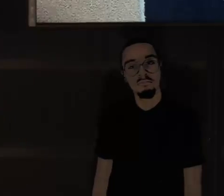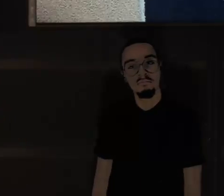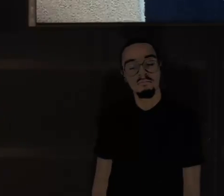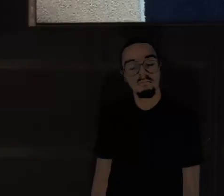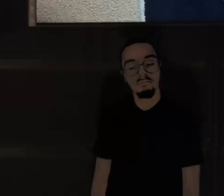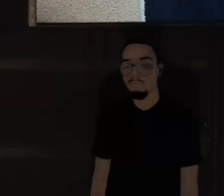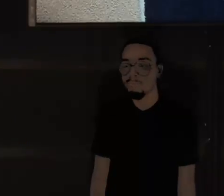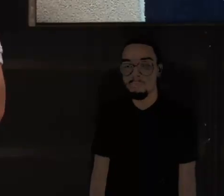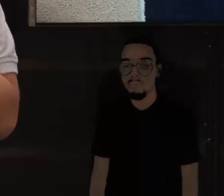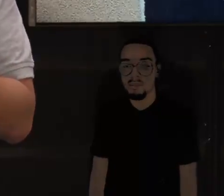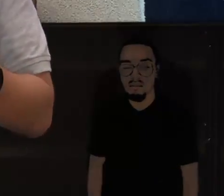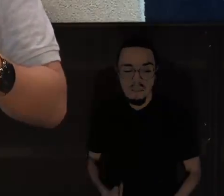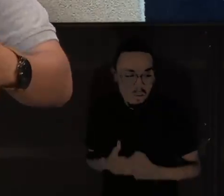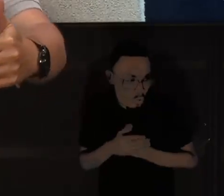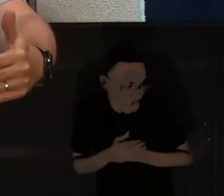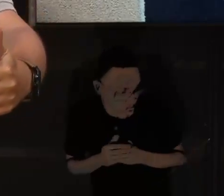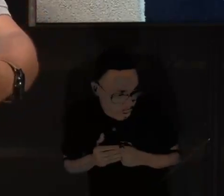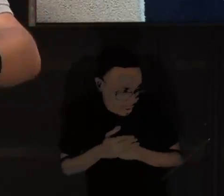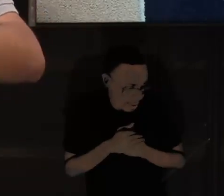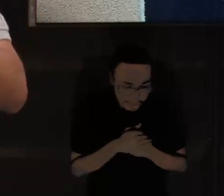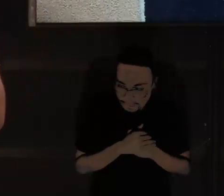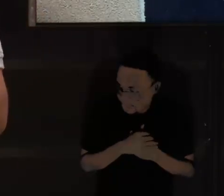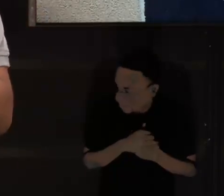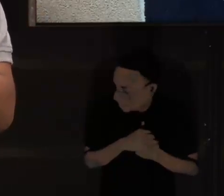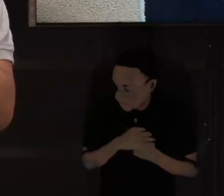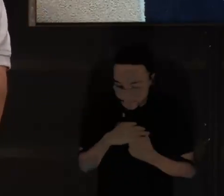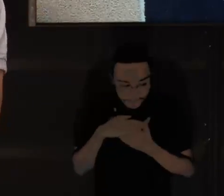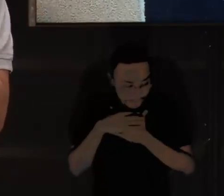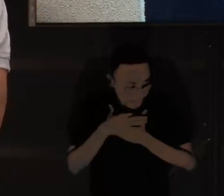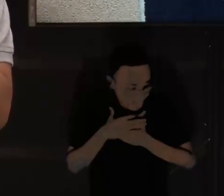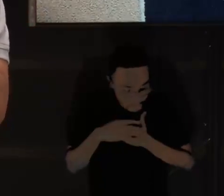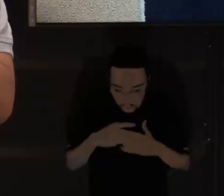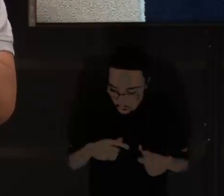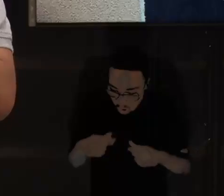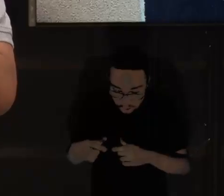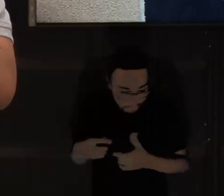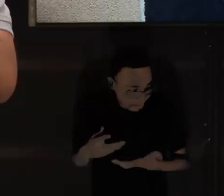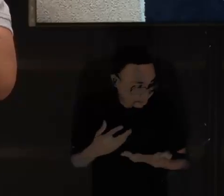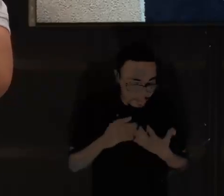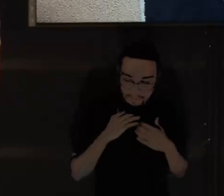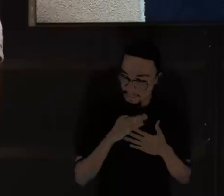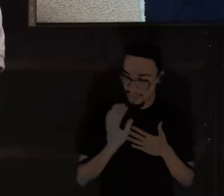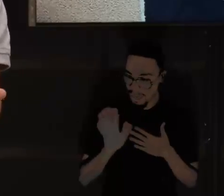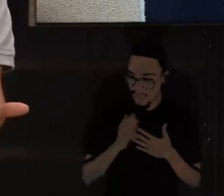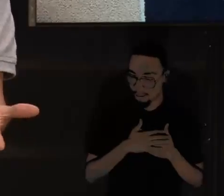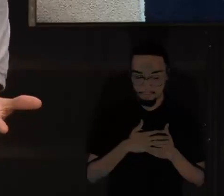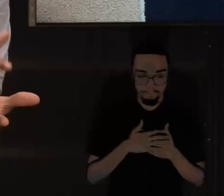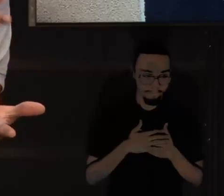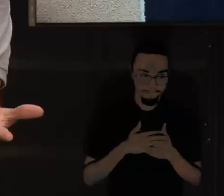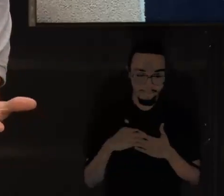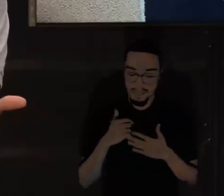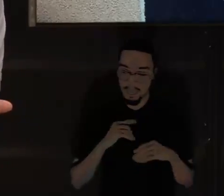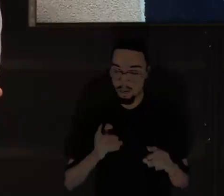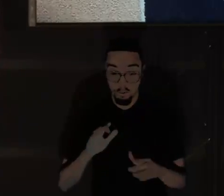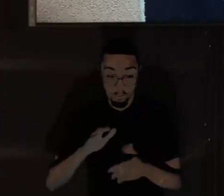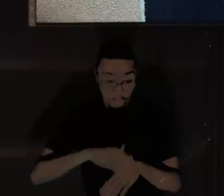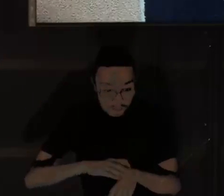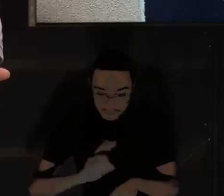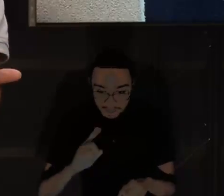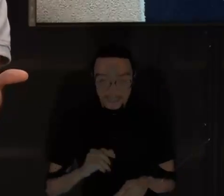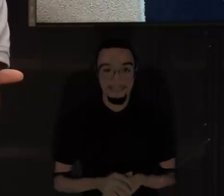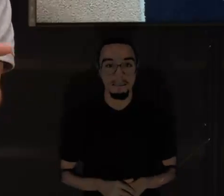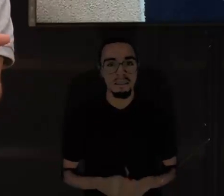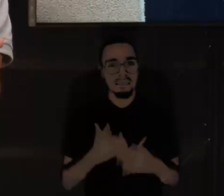escondendo atrás de coisas, atrás de ambientes, gente que vive aceitando de forma passiva os achatamentos da